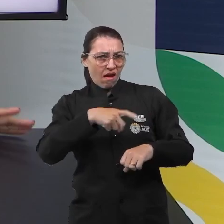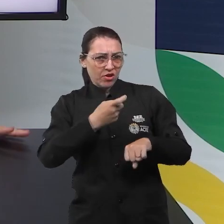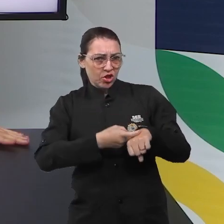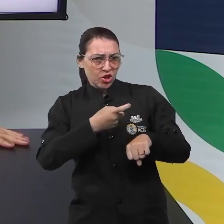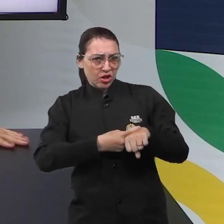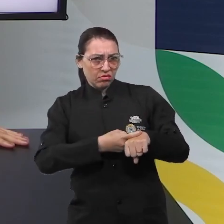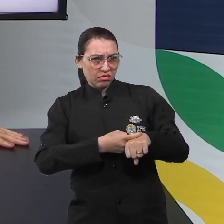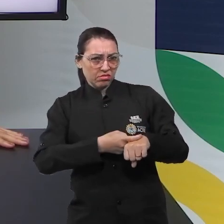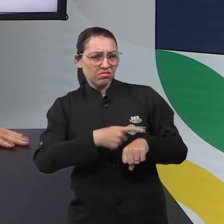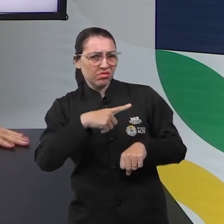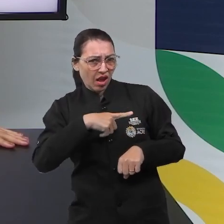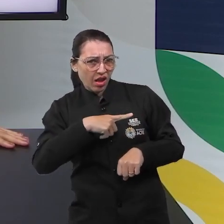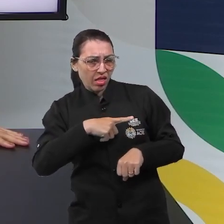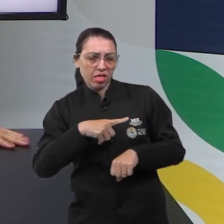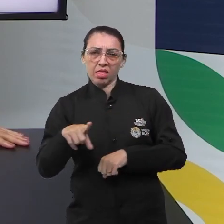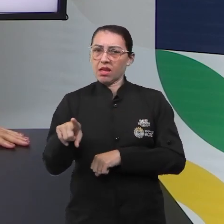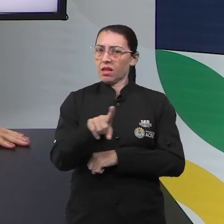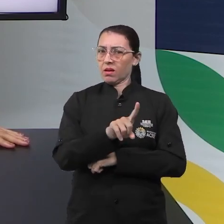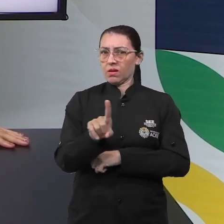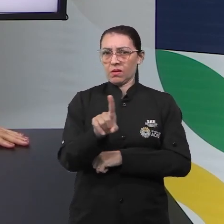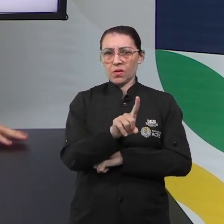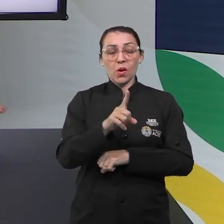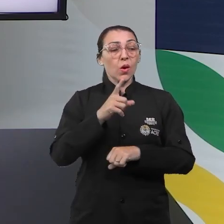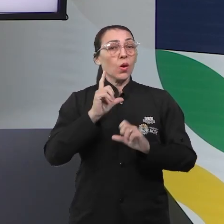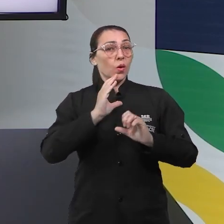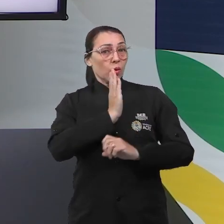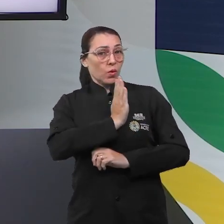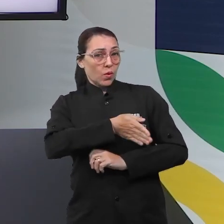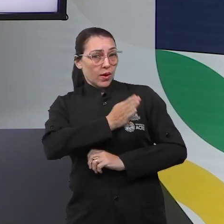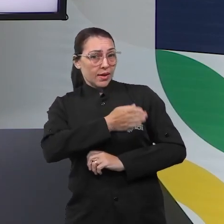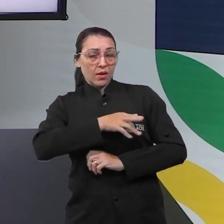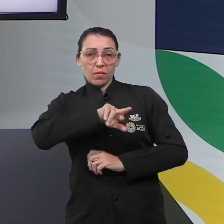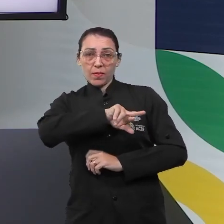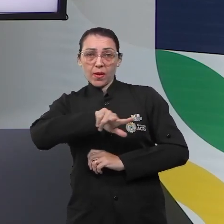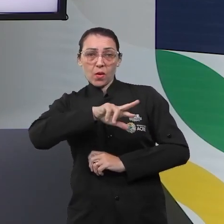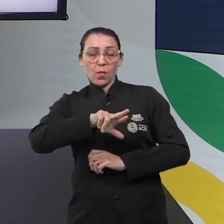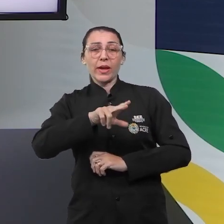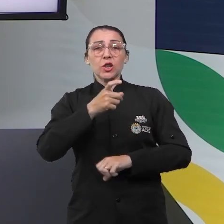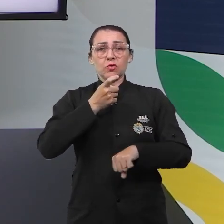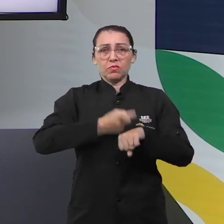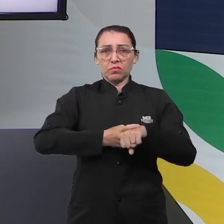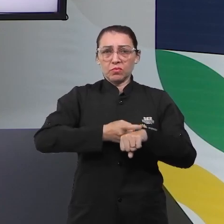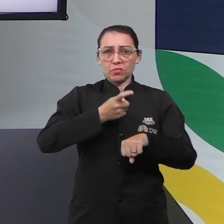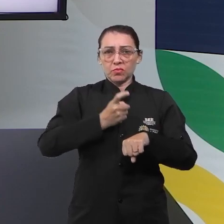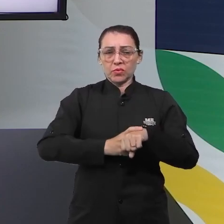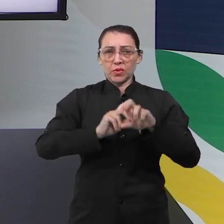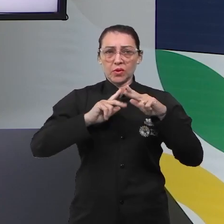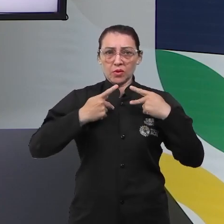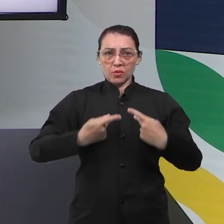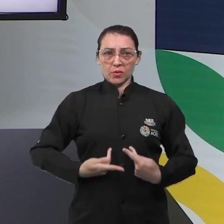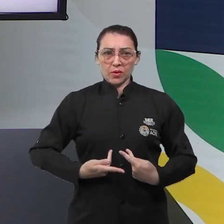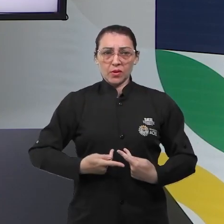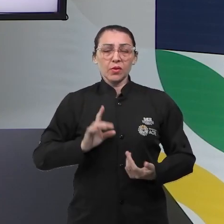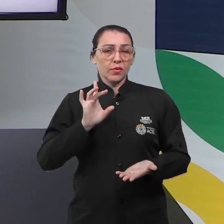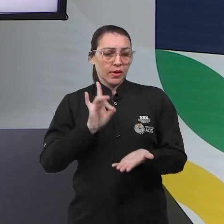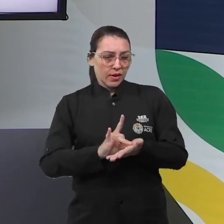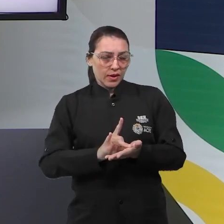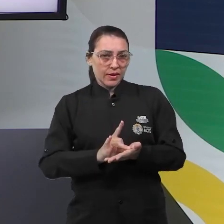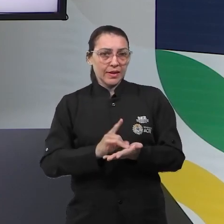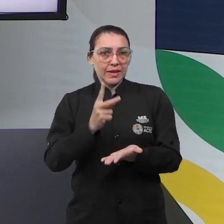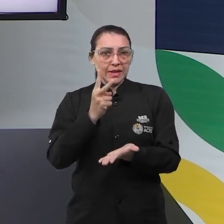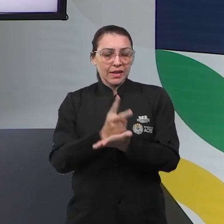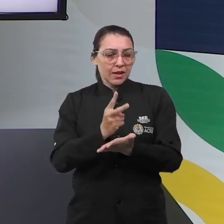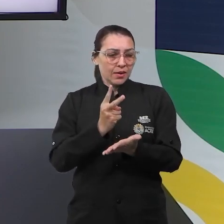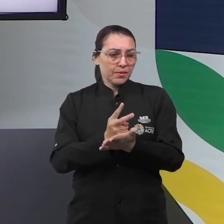Isso existe? Não existe. O coração não é de gelo de forma humana, real. Então, é sempre